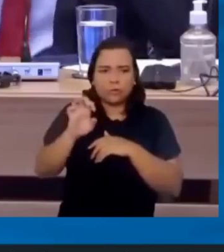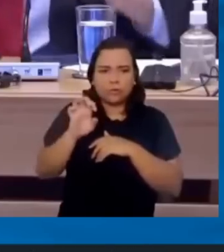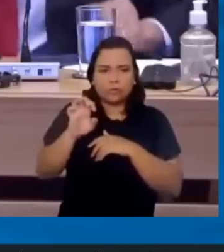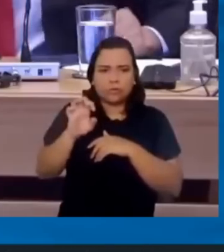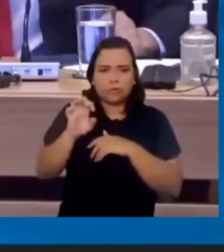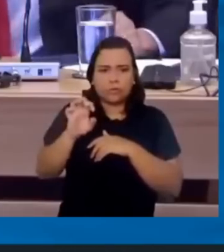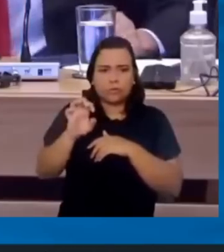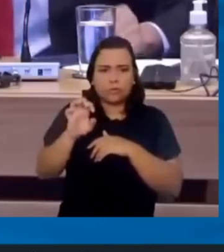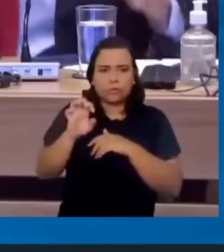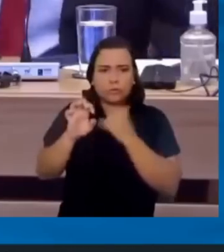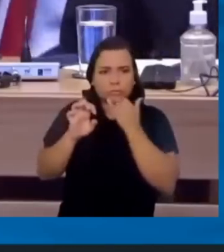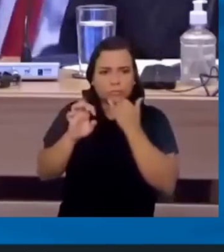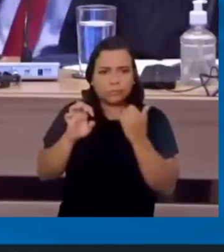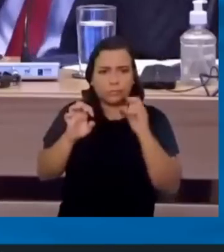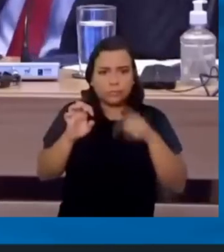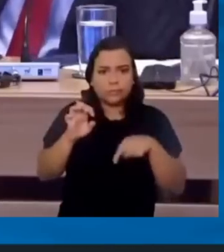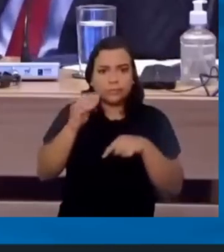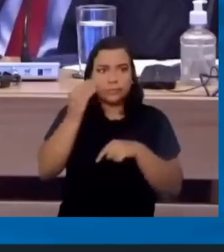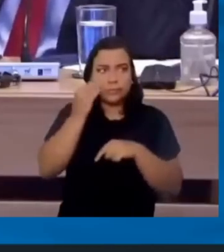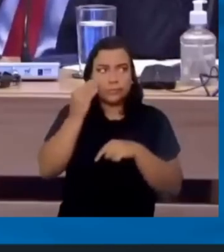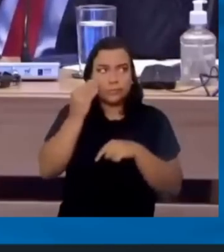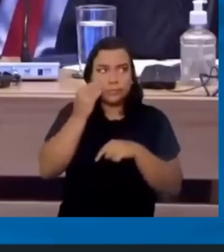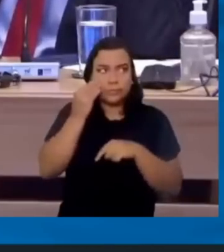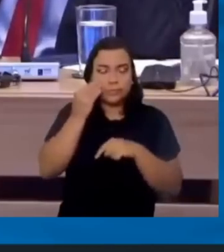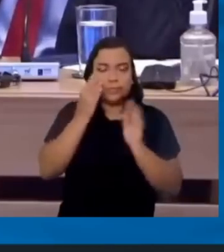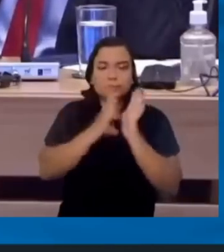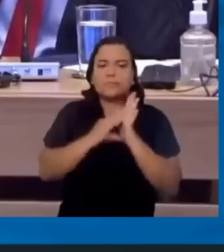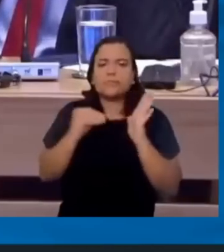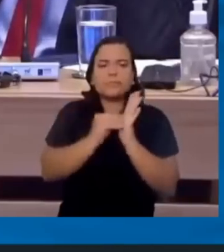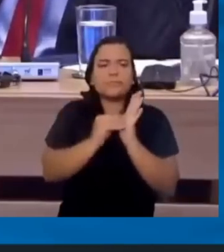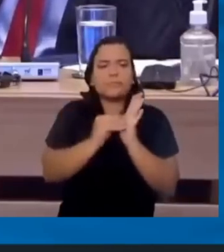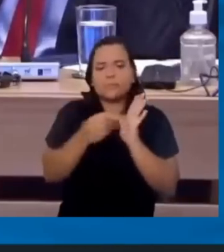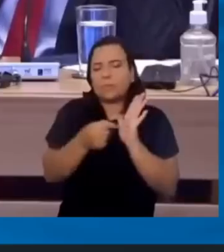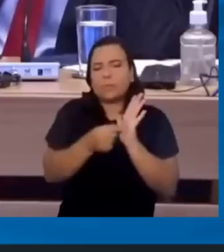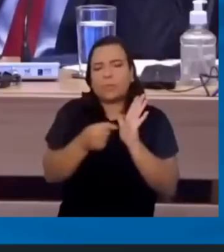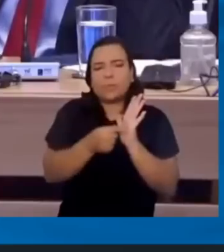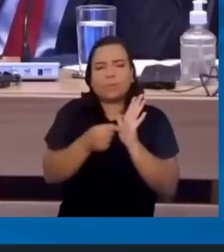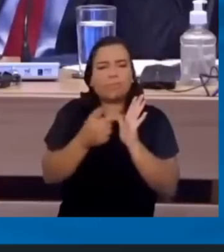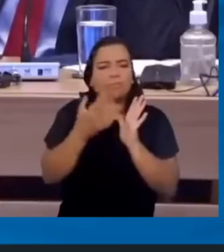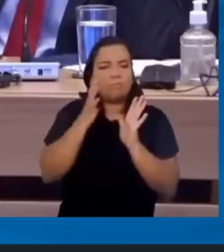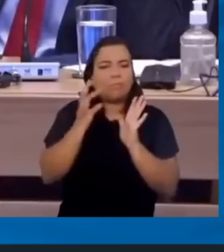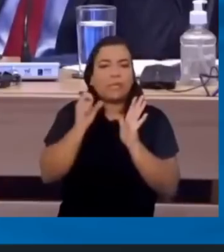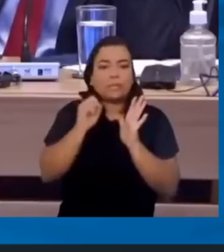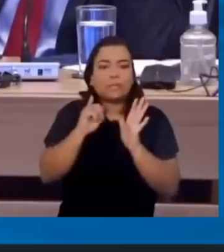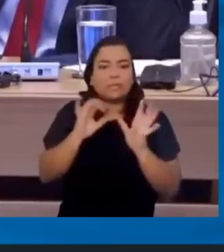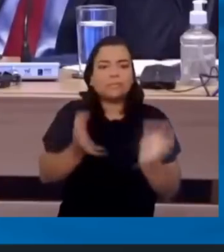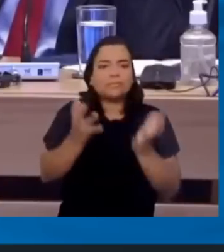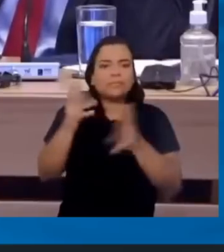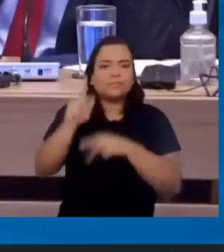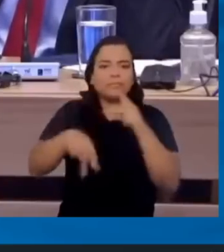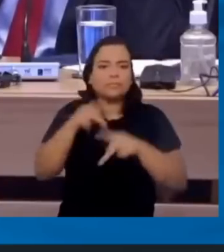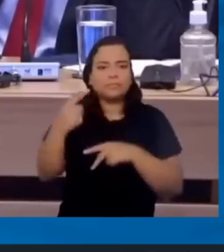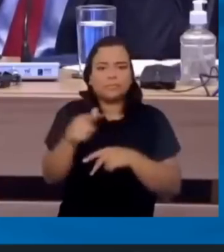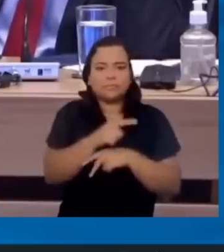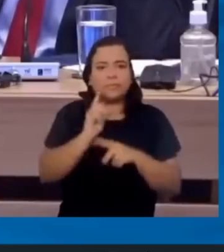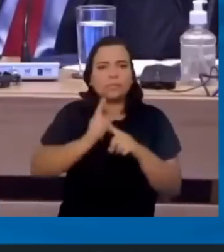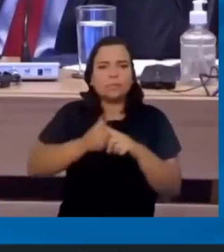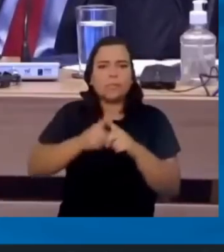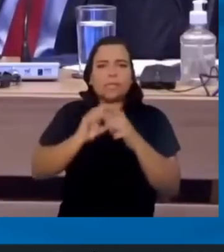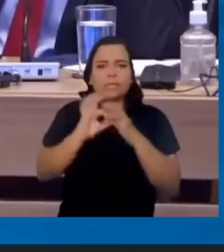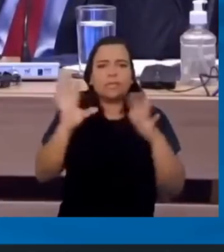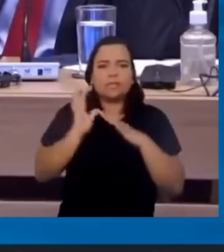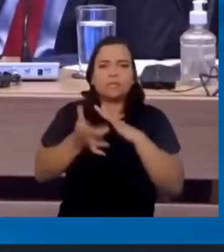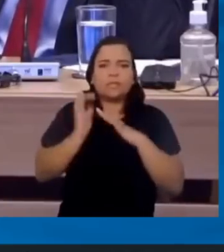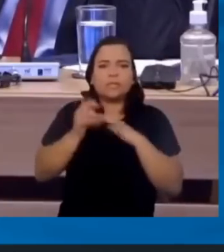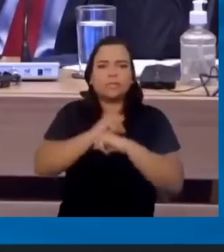Perdão, como que ele ligou? Se fosse para não ter estimulado a população, por que deixaram as redes sociais informar